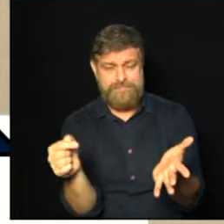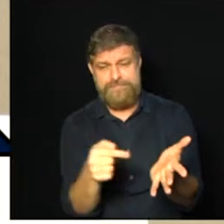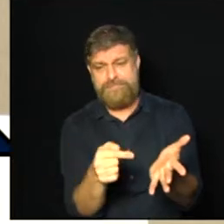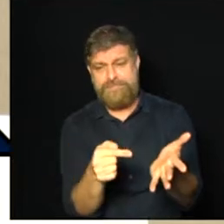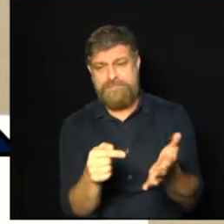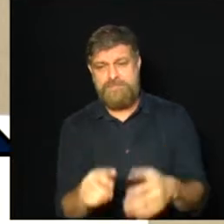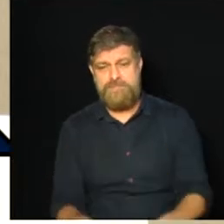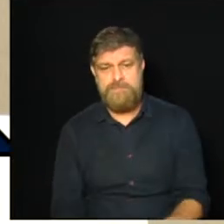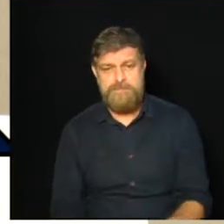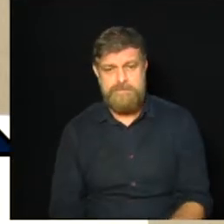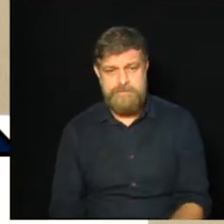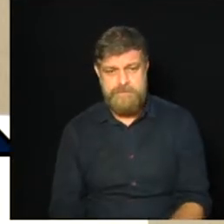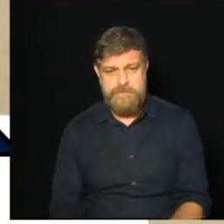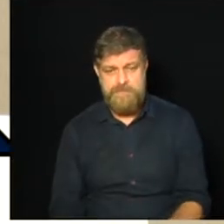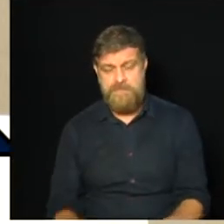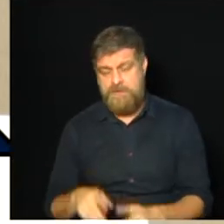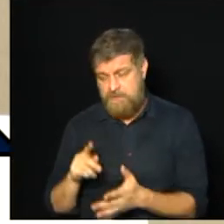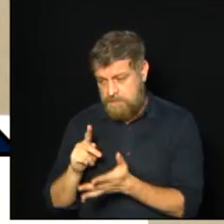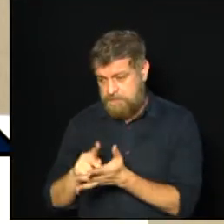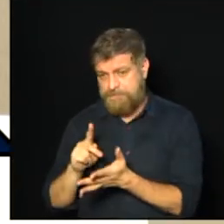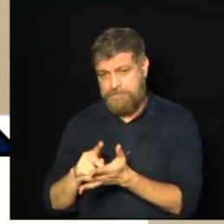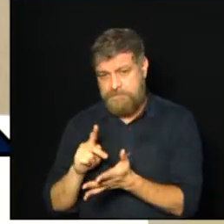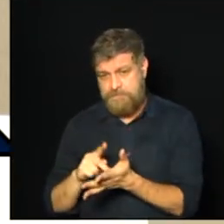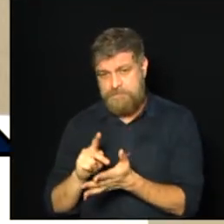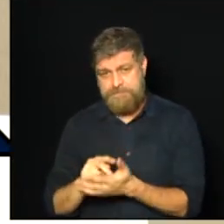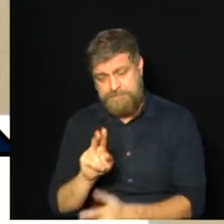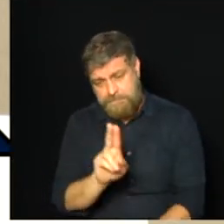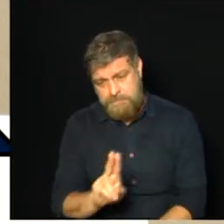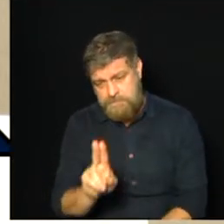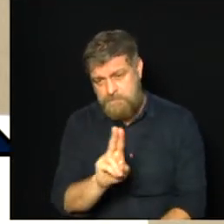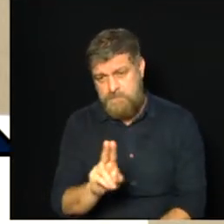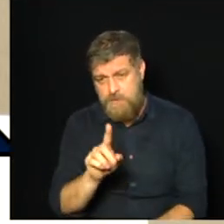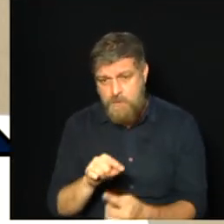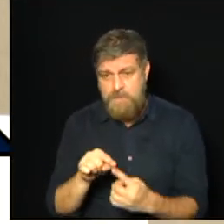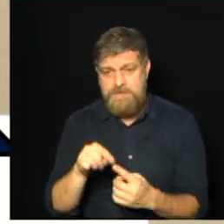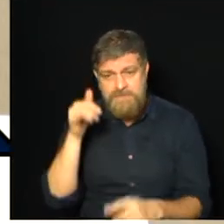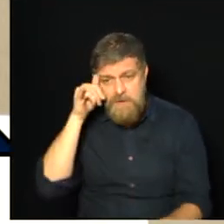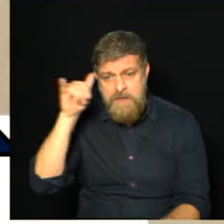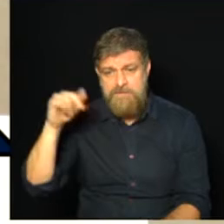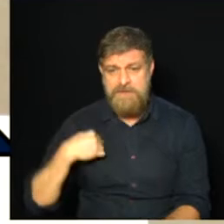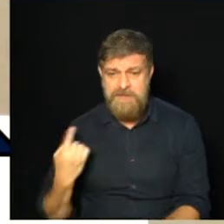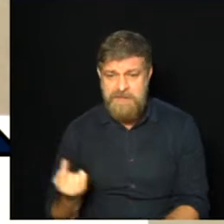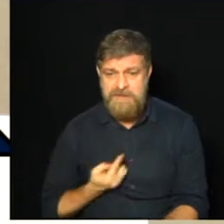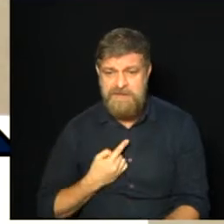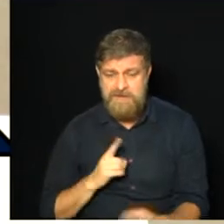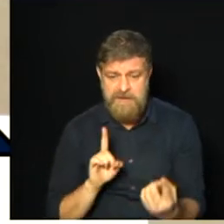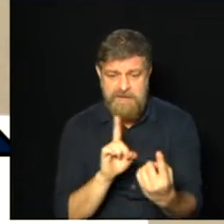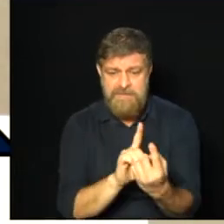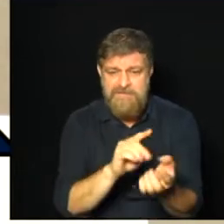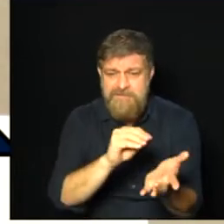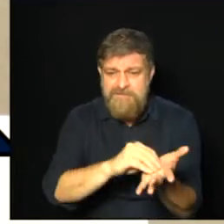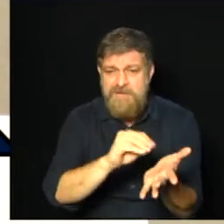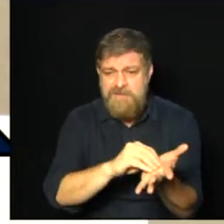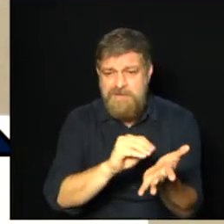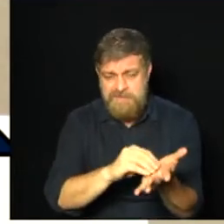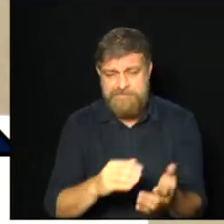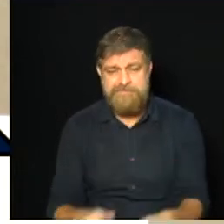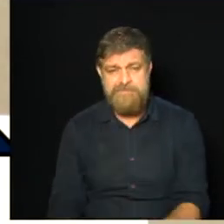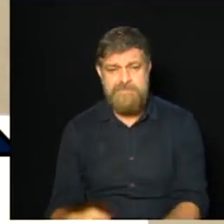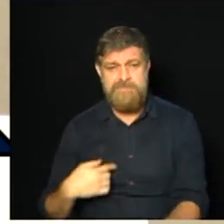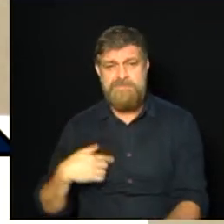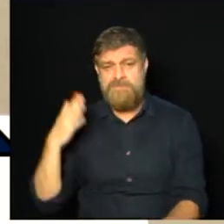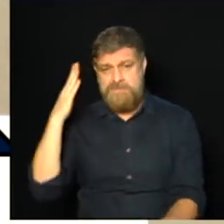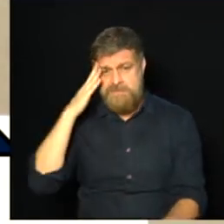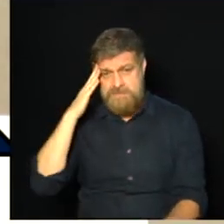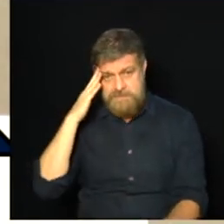se foi, de fato, se utilizado para evitar que a gente chegasse nessa situação. A gente sabe que existe um problema, sim, da